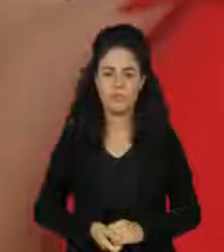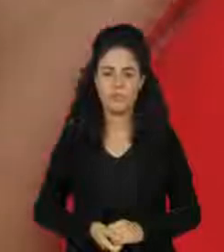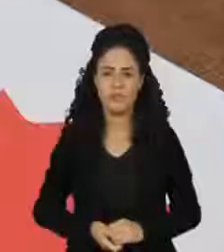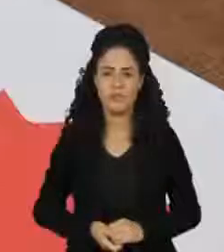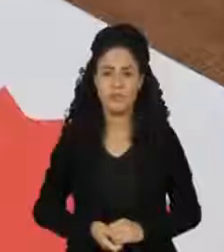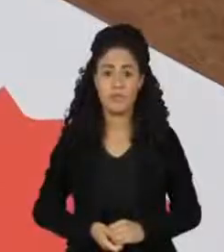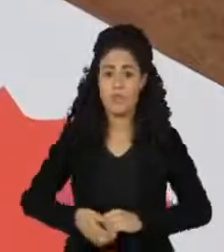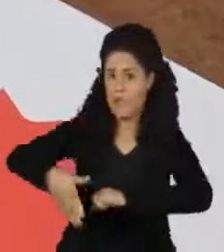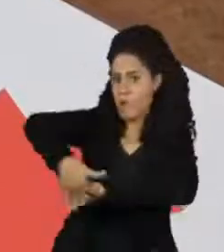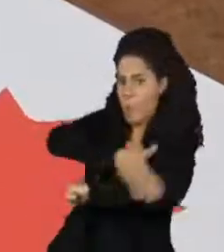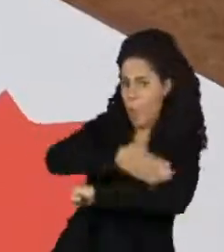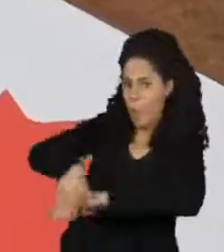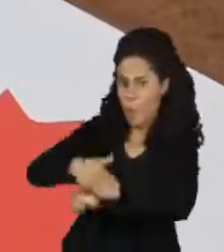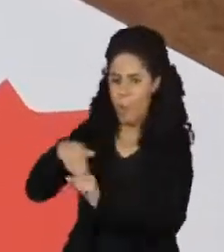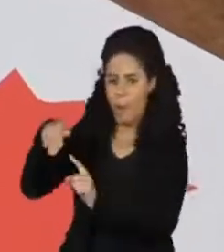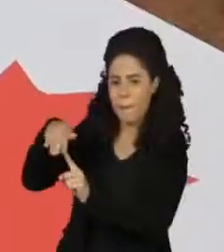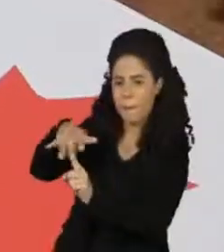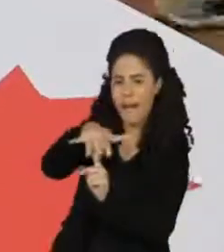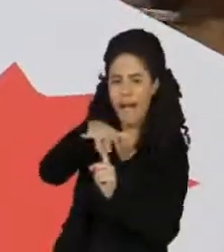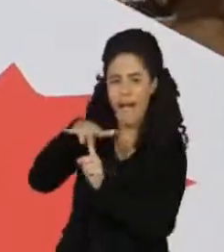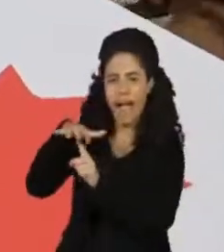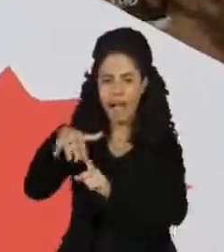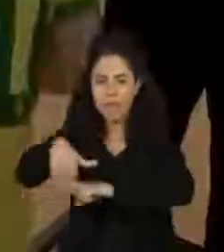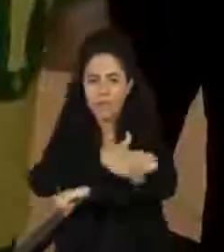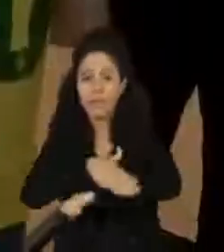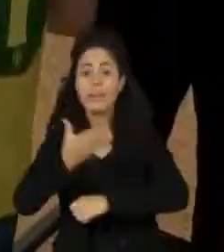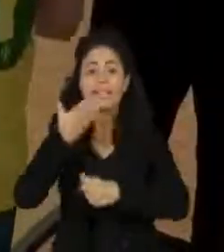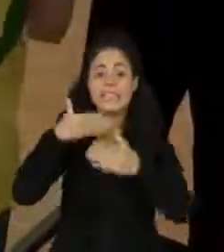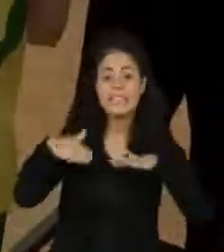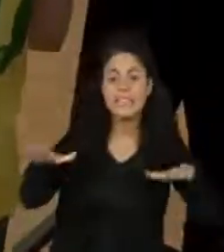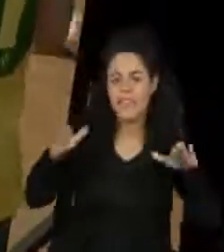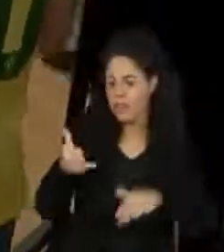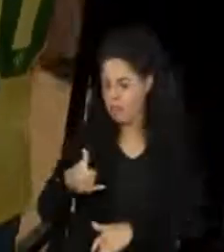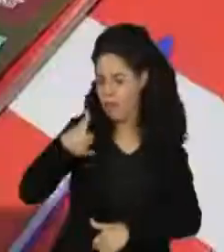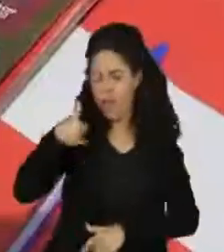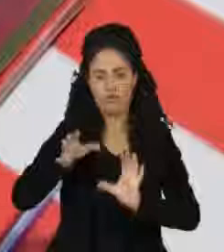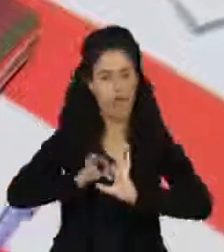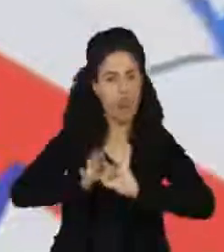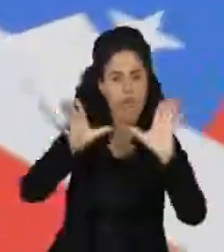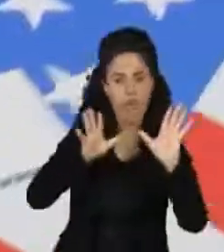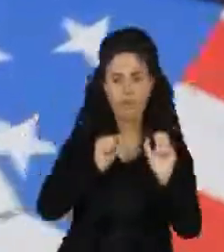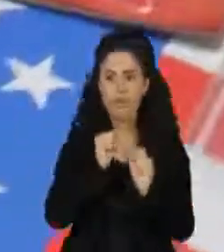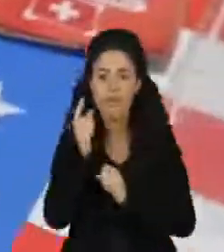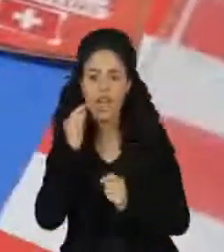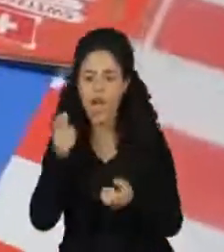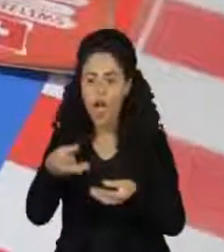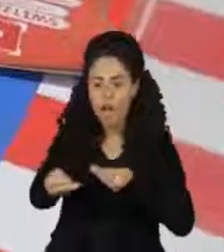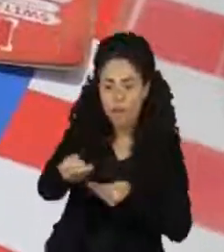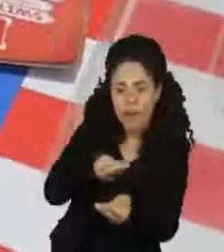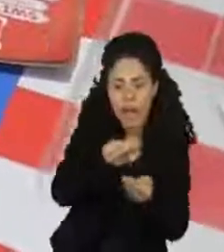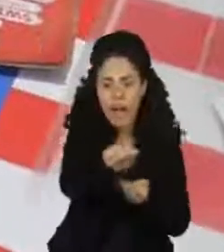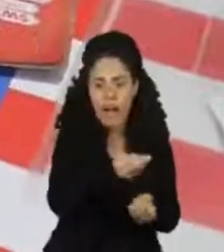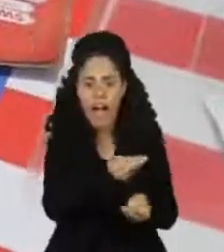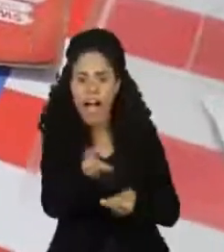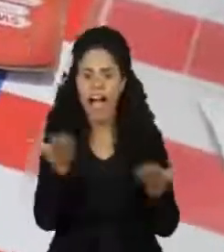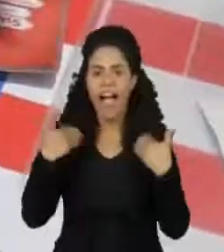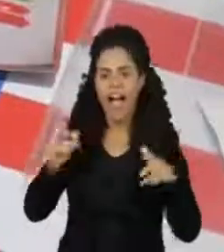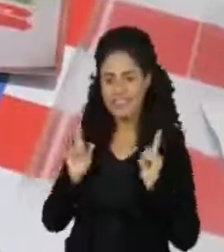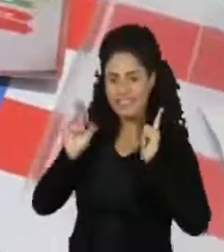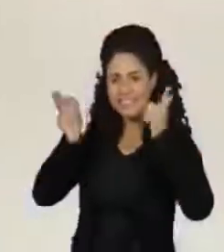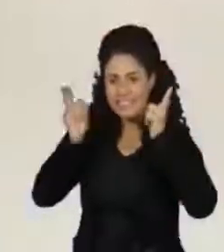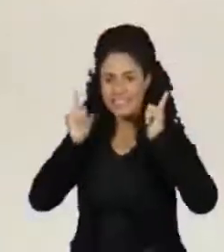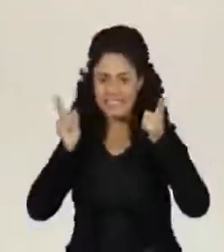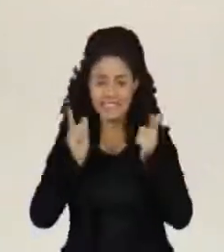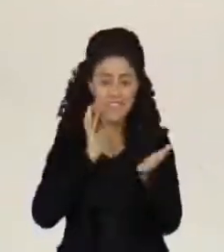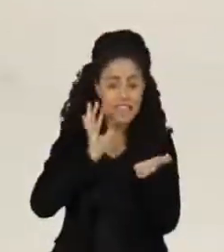Nas ruas, nas praças, em todo lugar, crianças de todas as idades disputam e se divertem com as figurinhas da